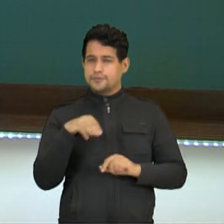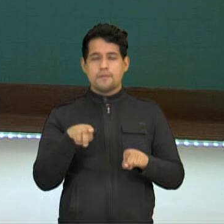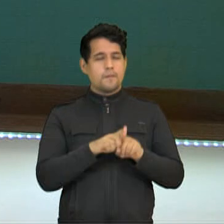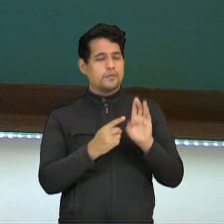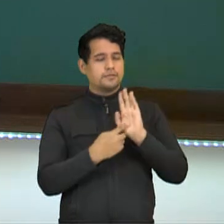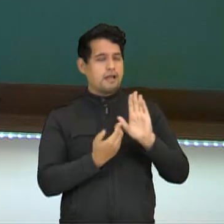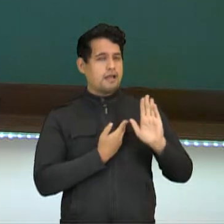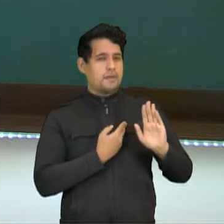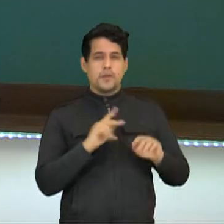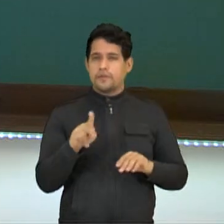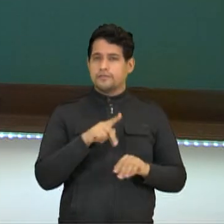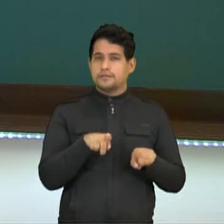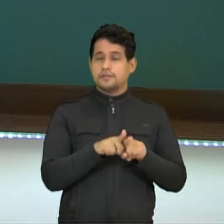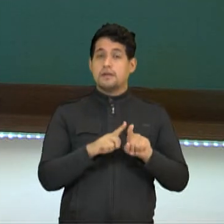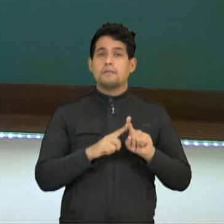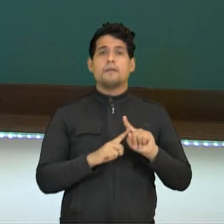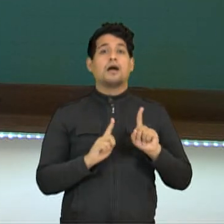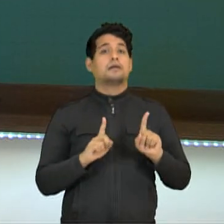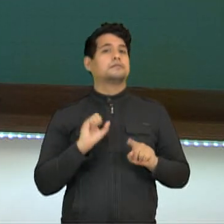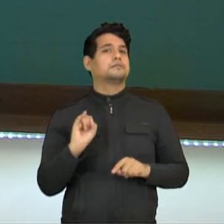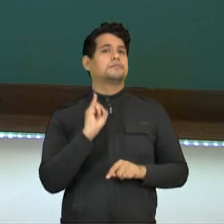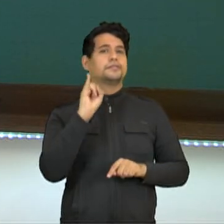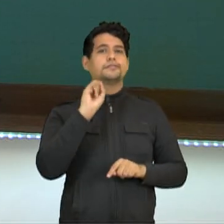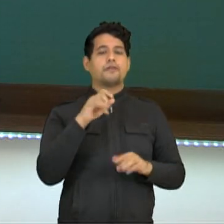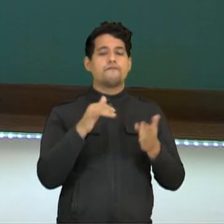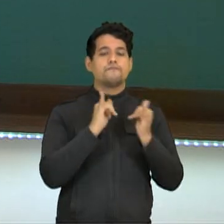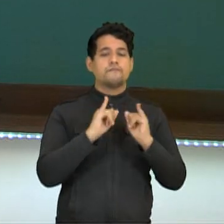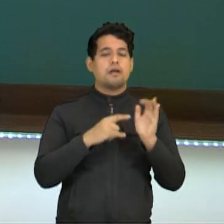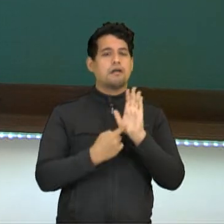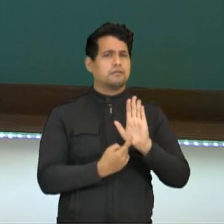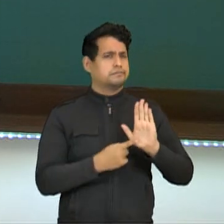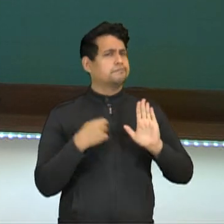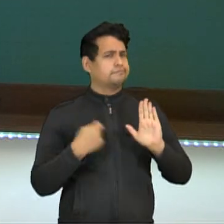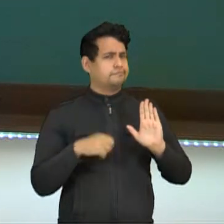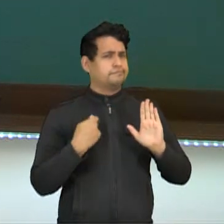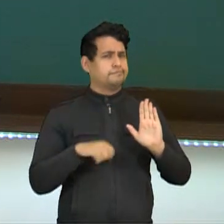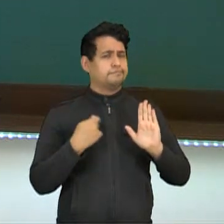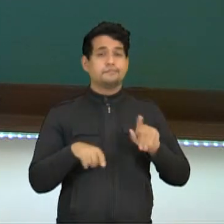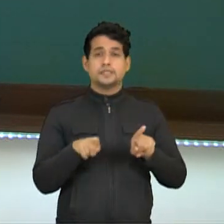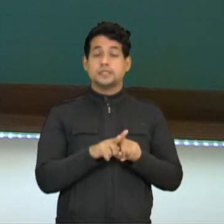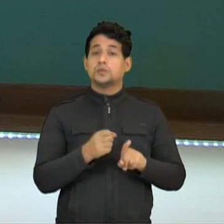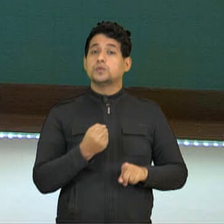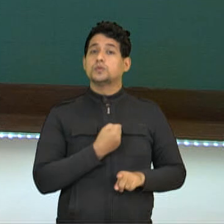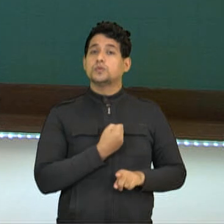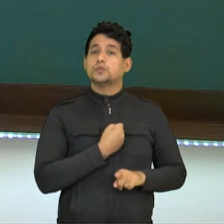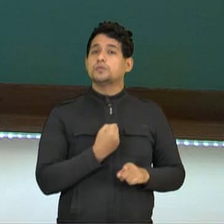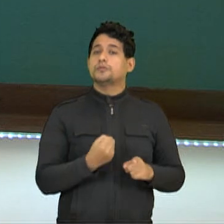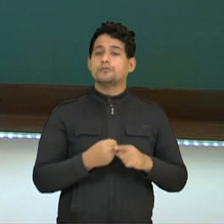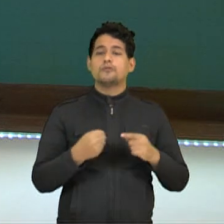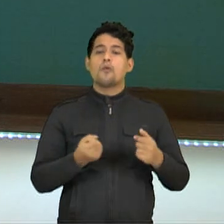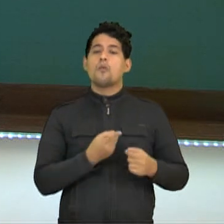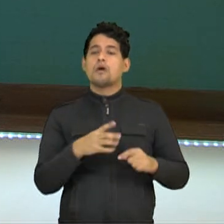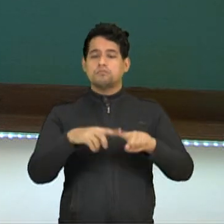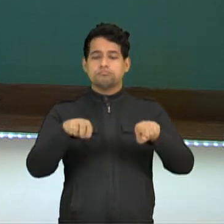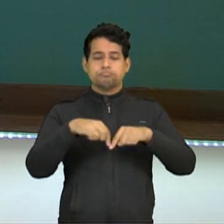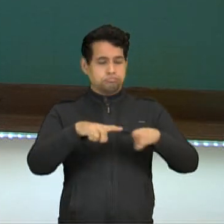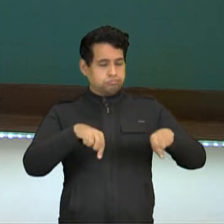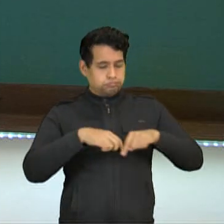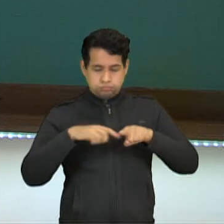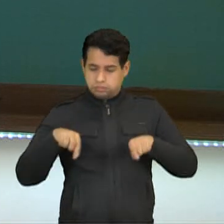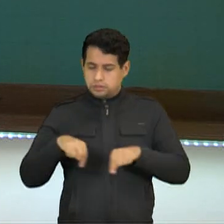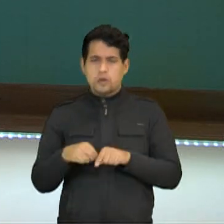para o teu professor. Lembrando sempre dos dados que são necessários. Número de cômodos, o